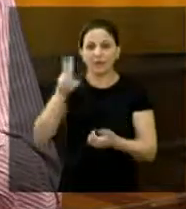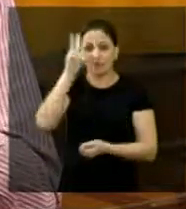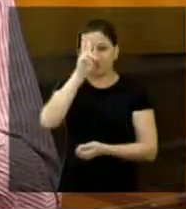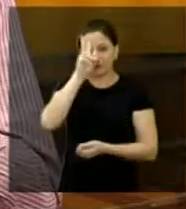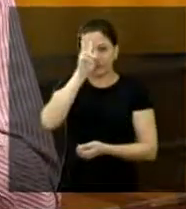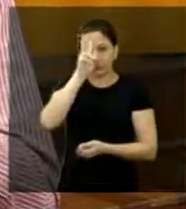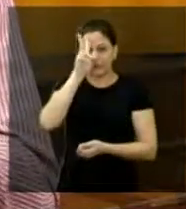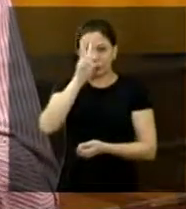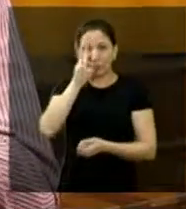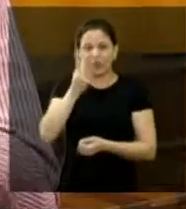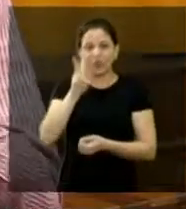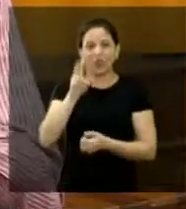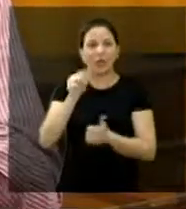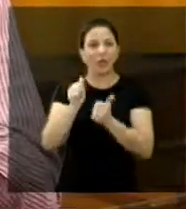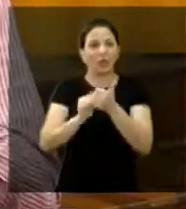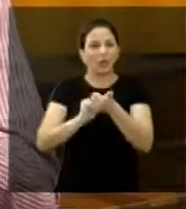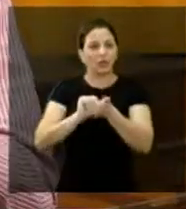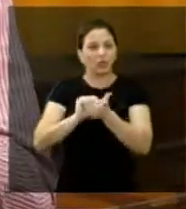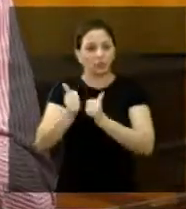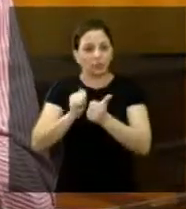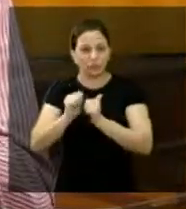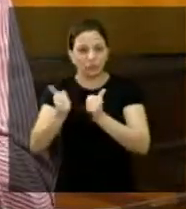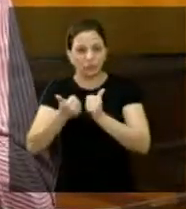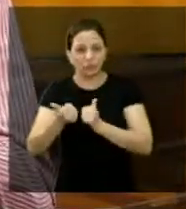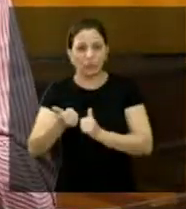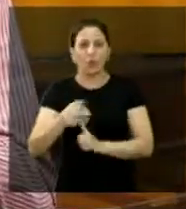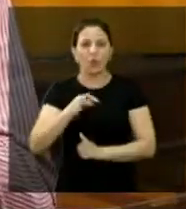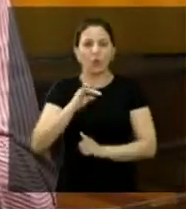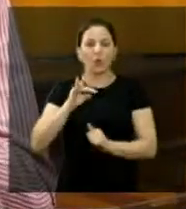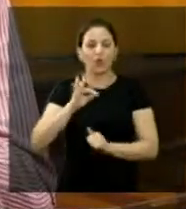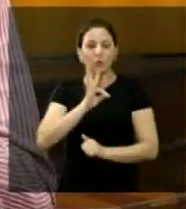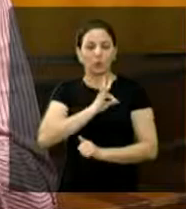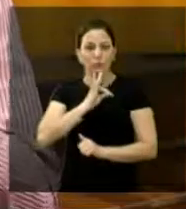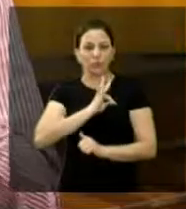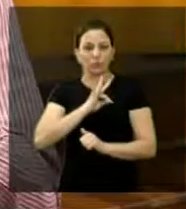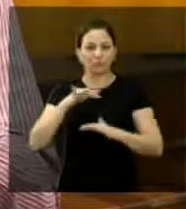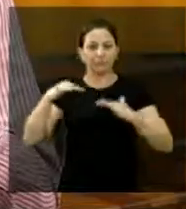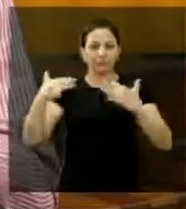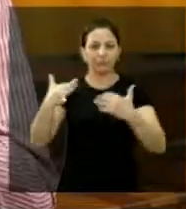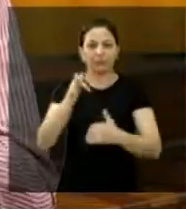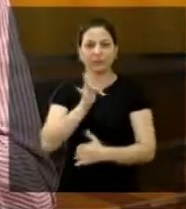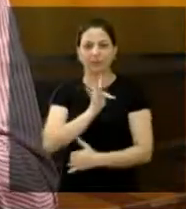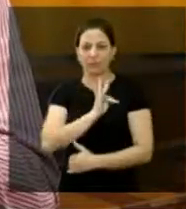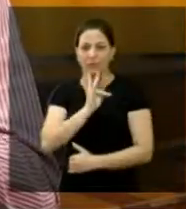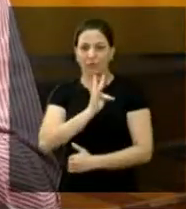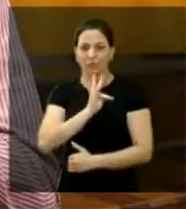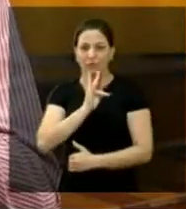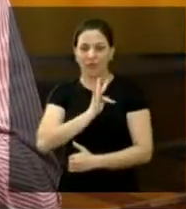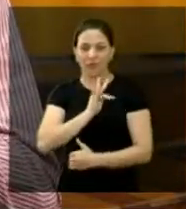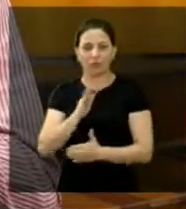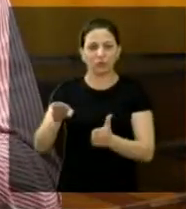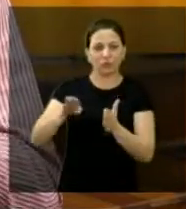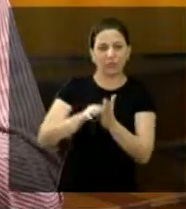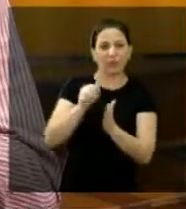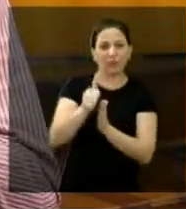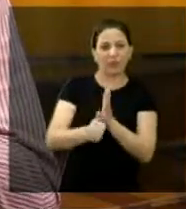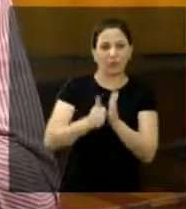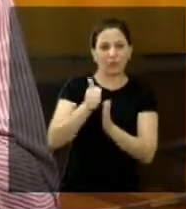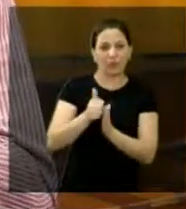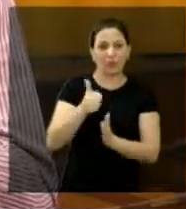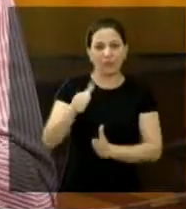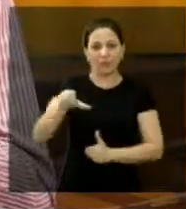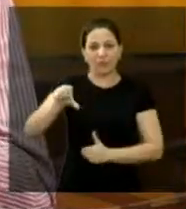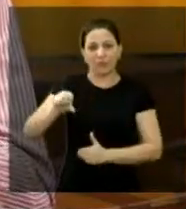com a Ferroviária, na verdade, ela não começou aqui em Araraquara, em 75, quando eu vim para cá. Eu estreiei no